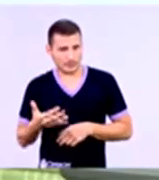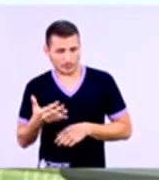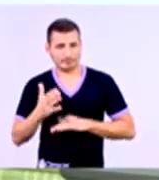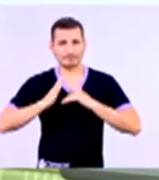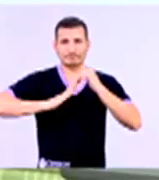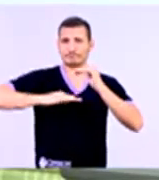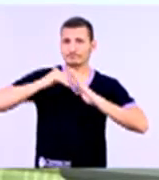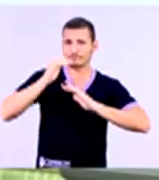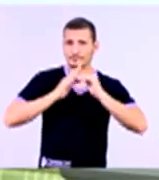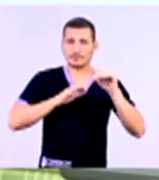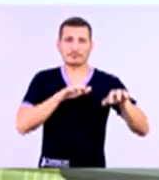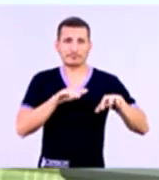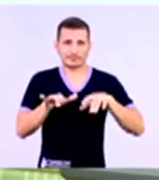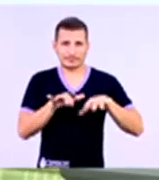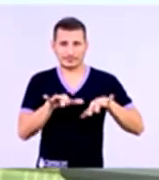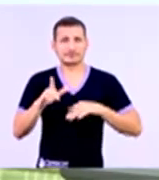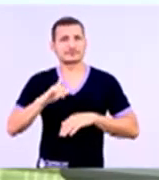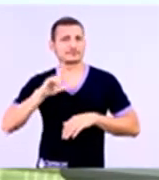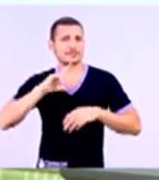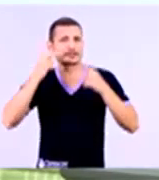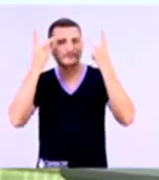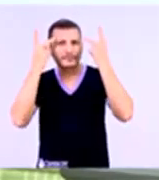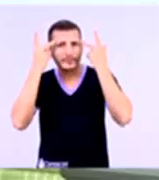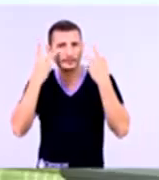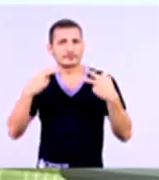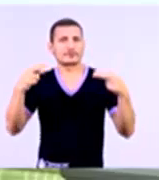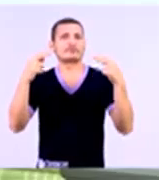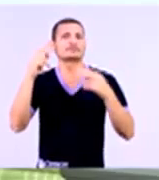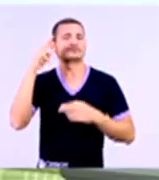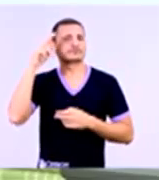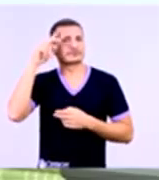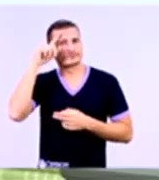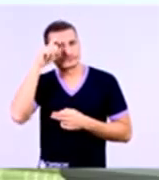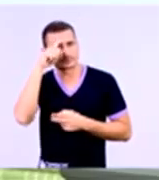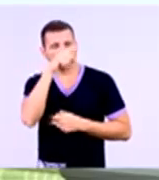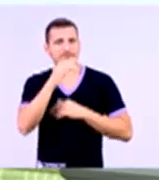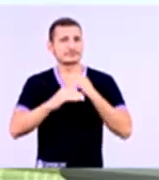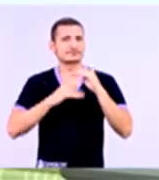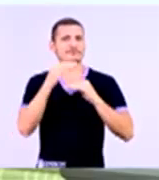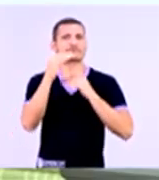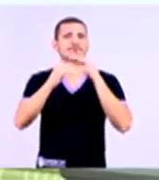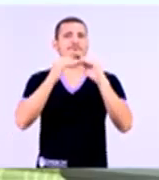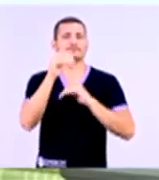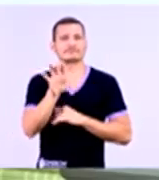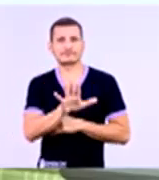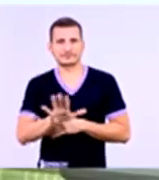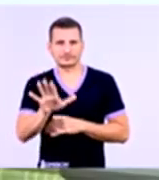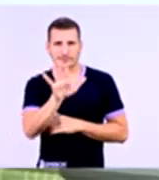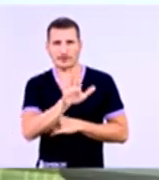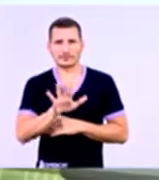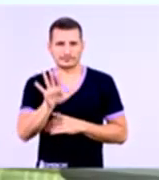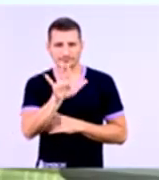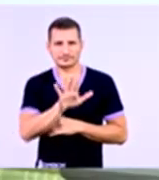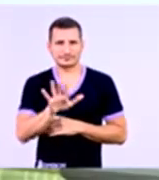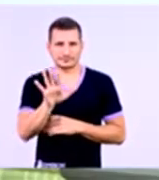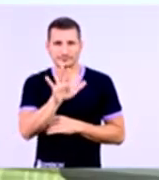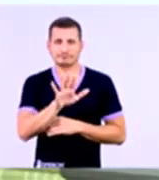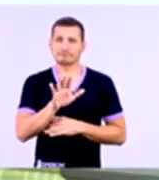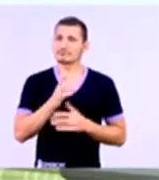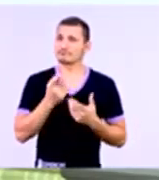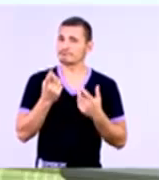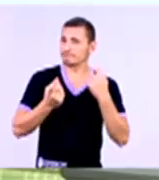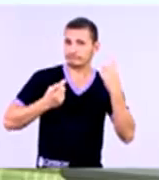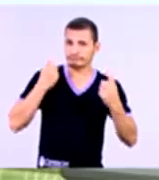tem naturalmente uma dificuldade com o desenvolvimento visual. Não fiquem